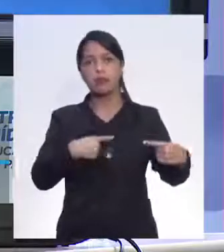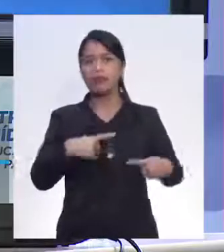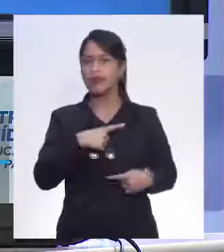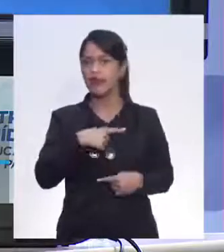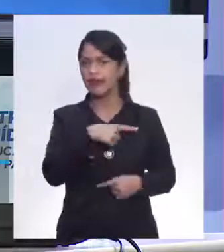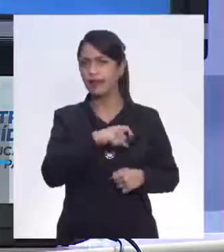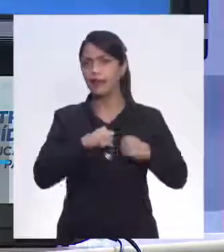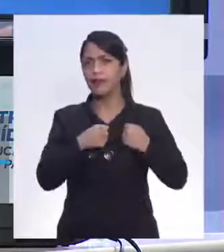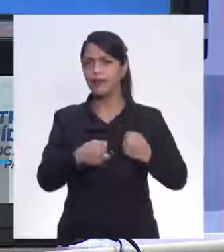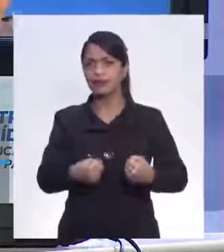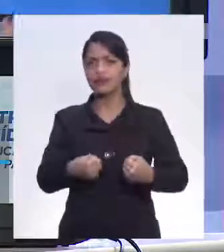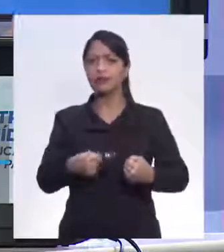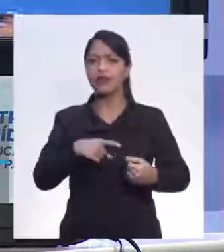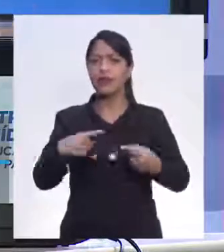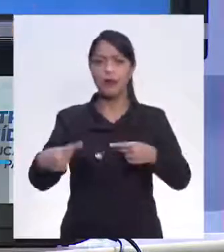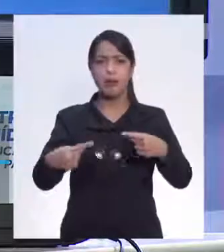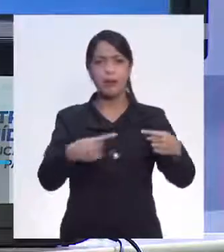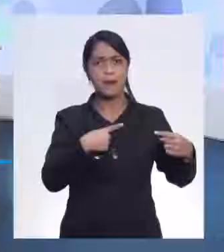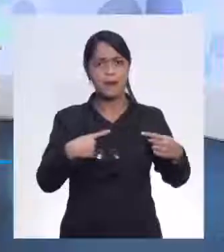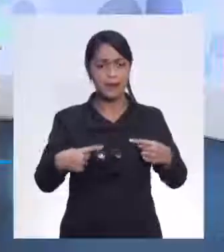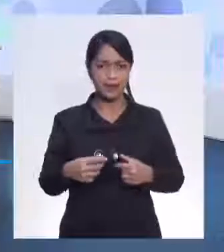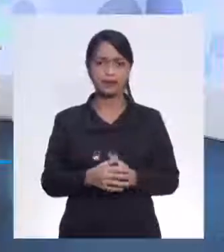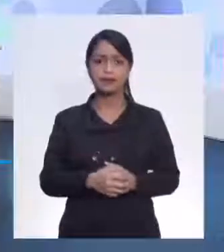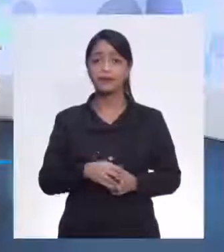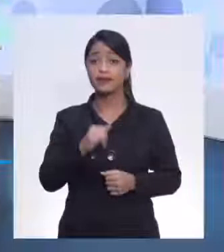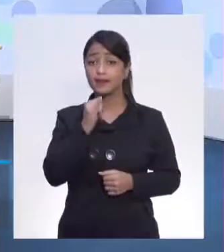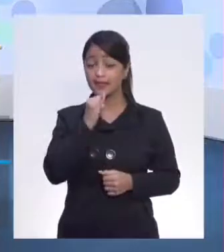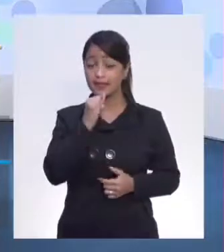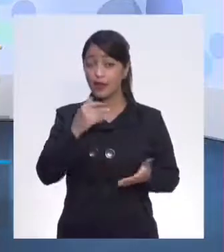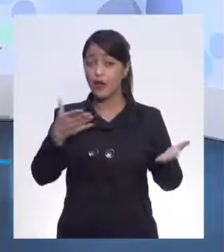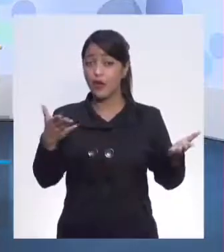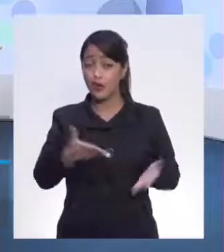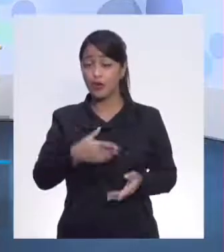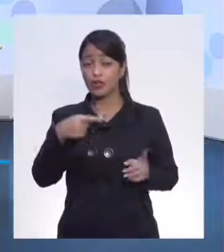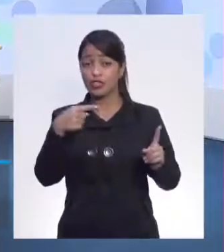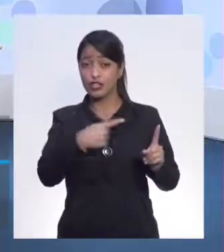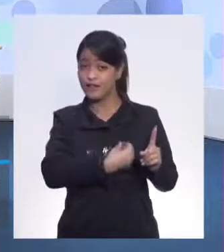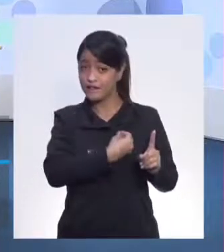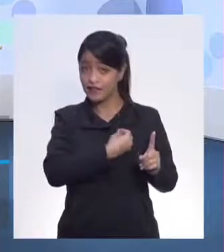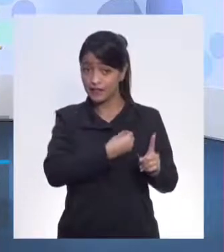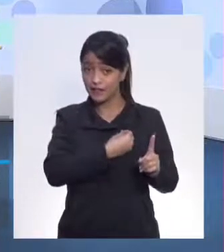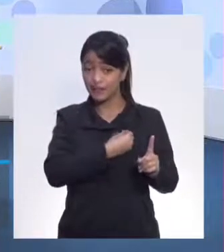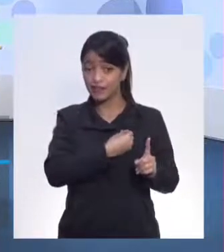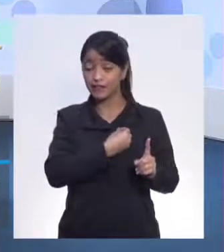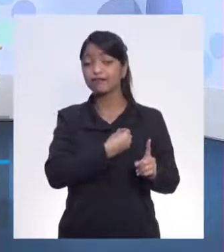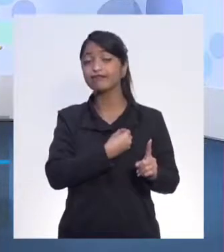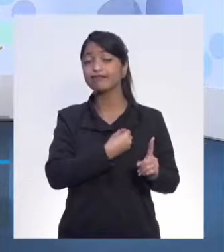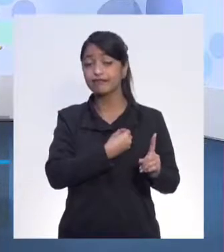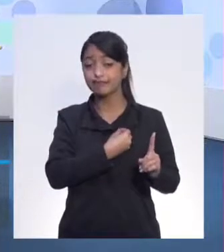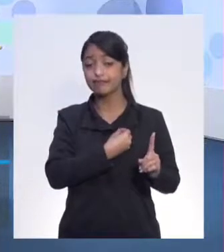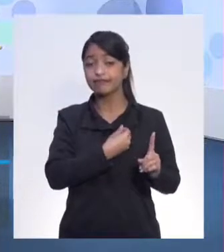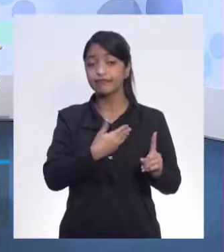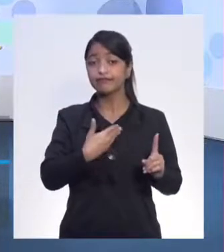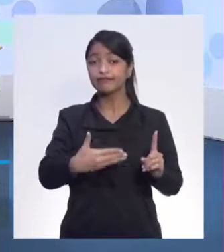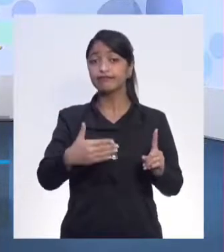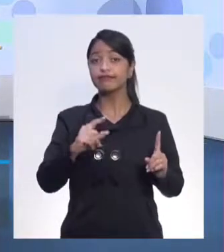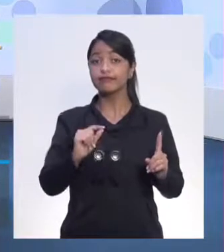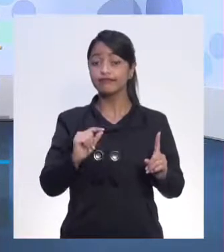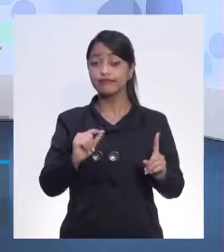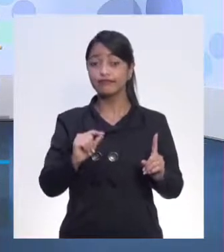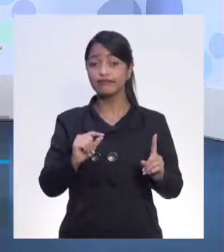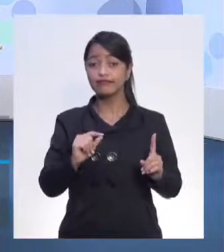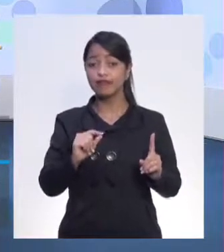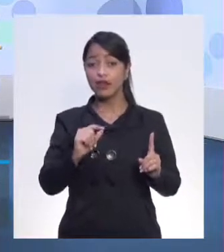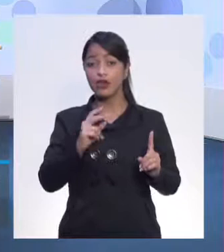aí que se ele tivesse hoje em dia vivo, ele estaria estaria fadado àquela tal cultura